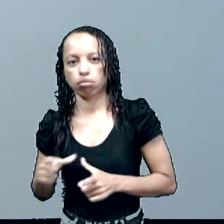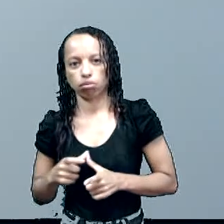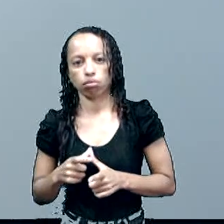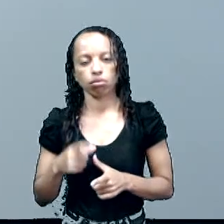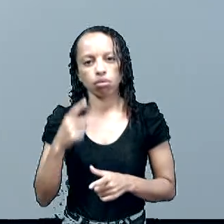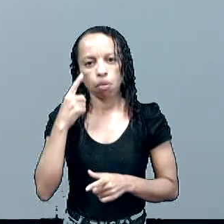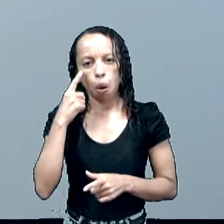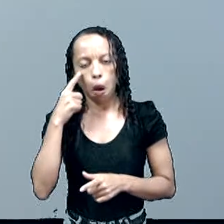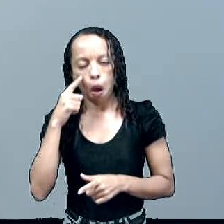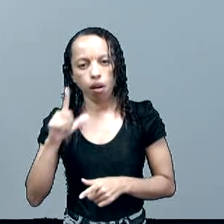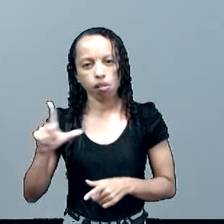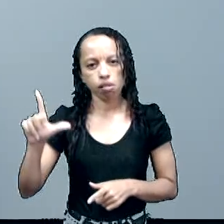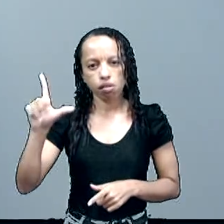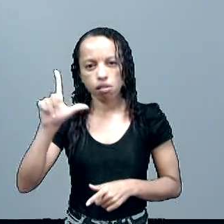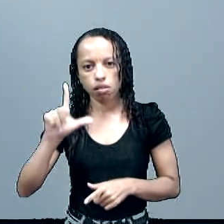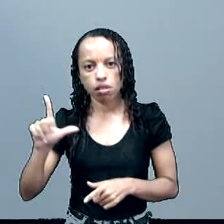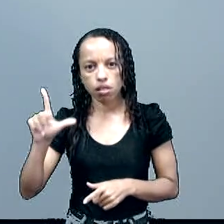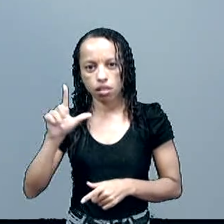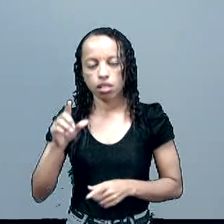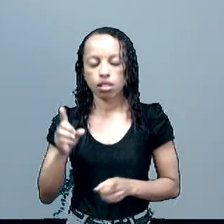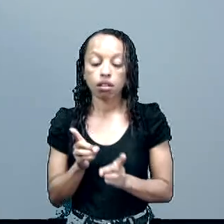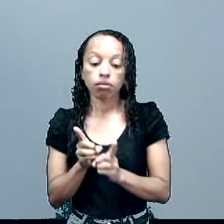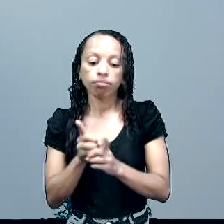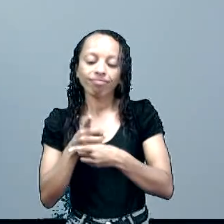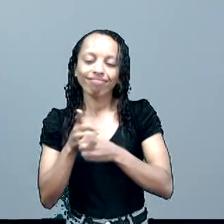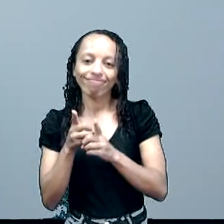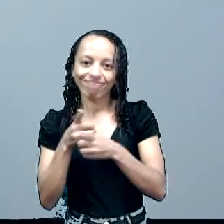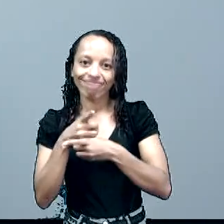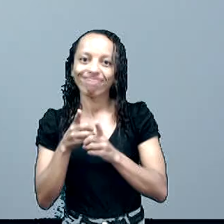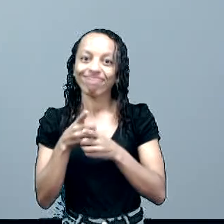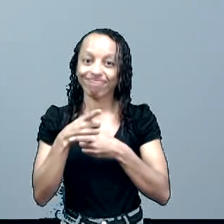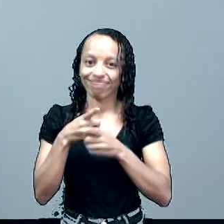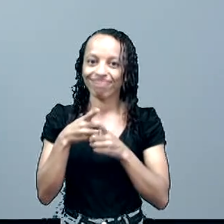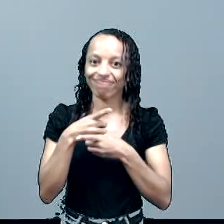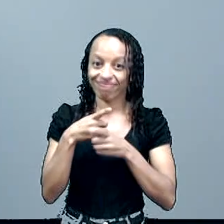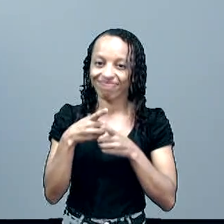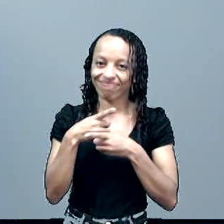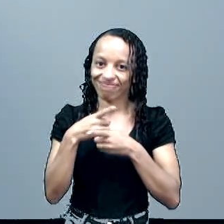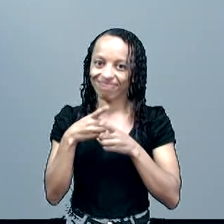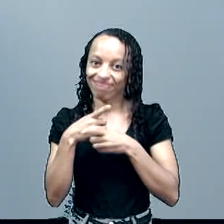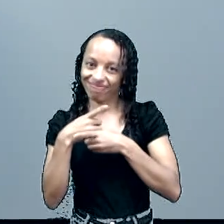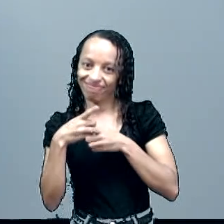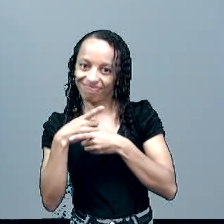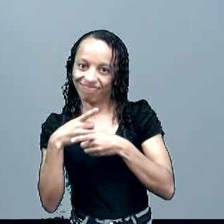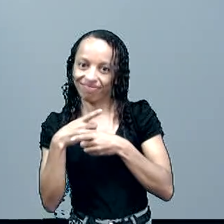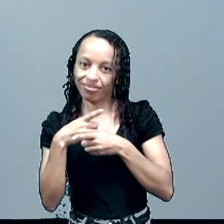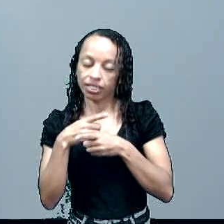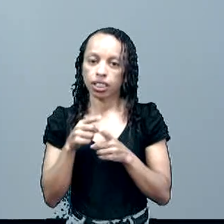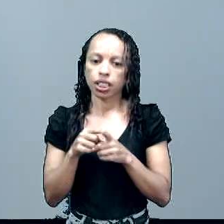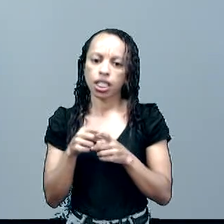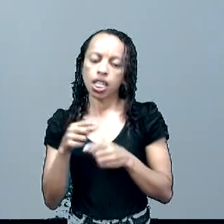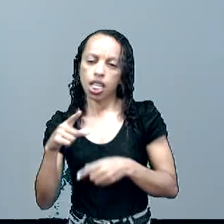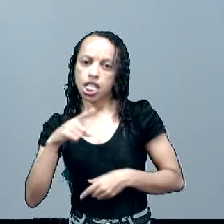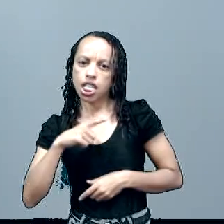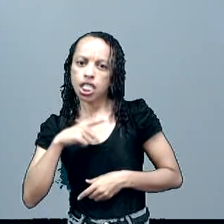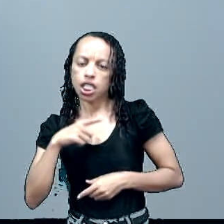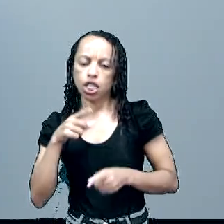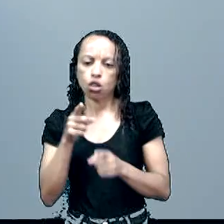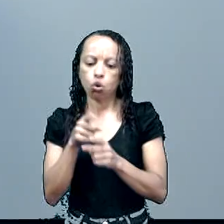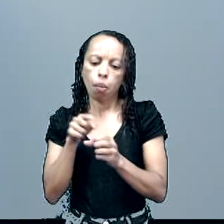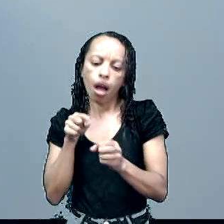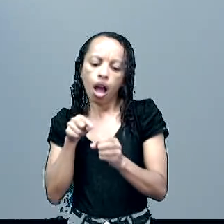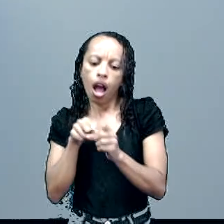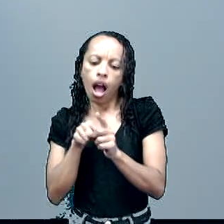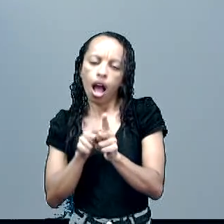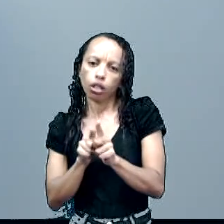que um desses instrumentos é a bússola a bússola é um instrumento dotado de uma agulha e montada andar